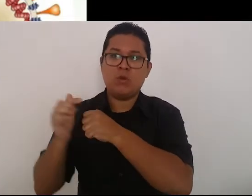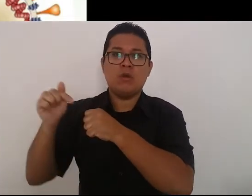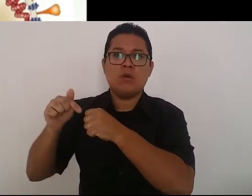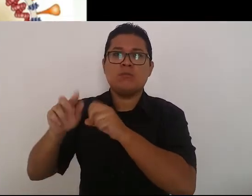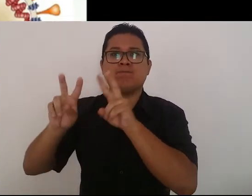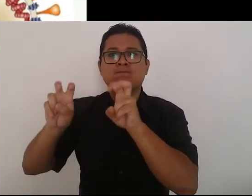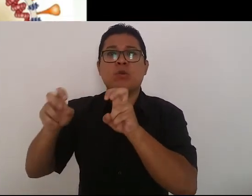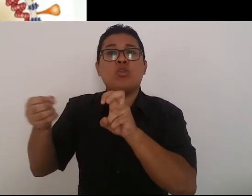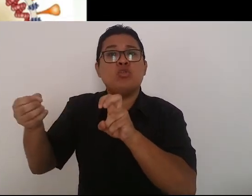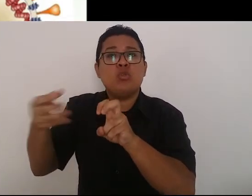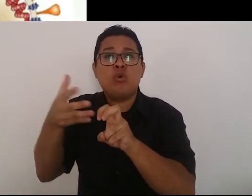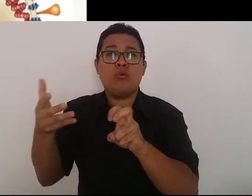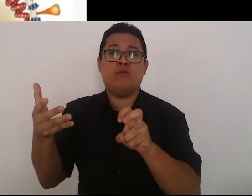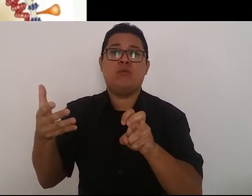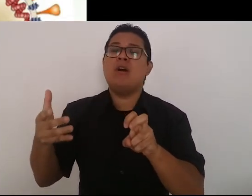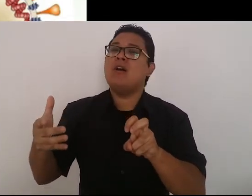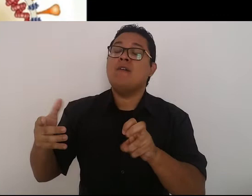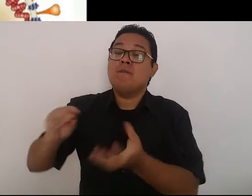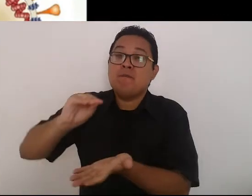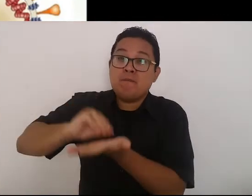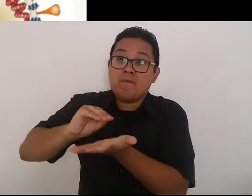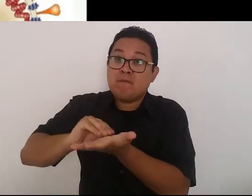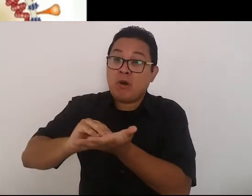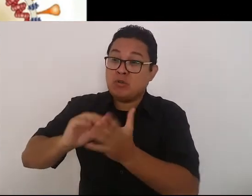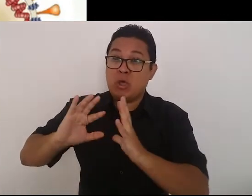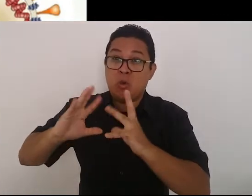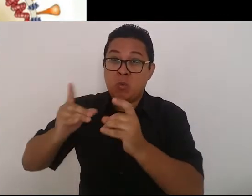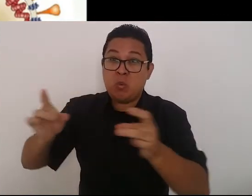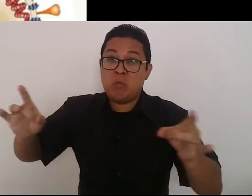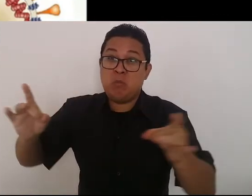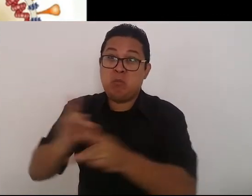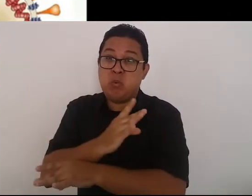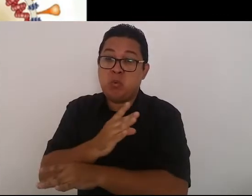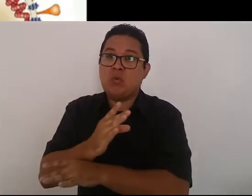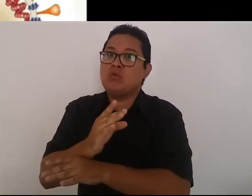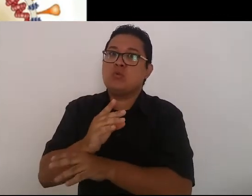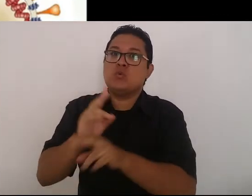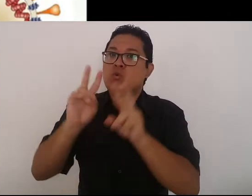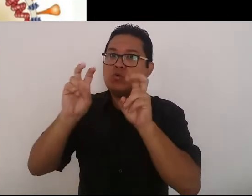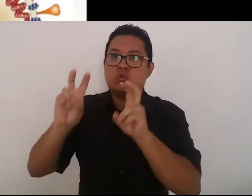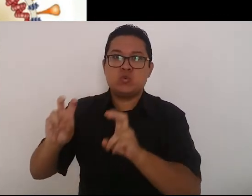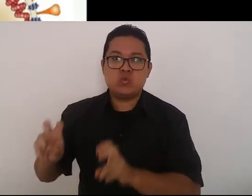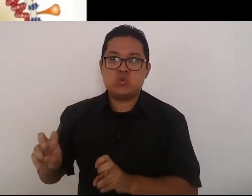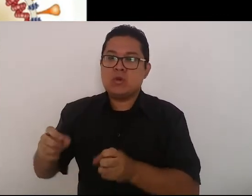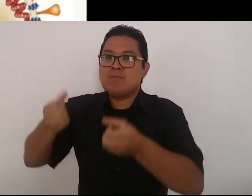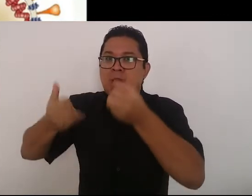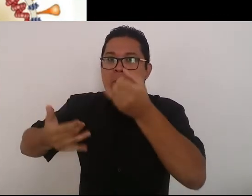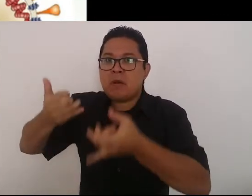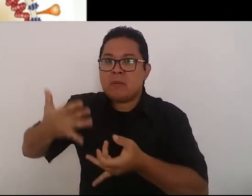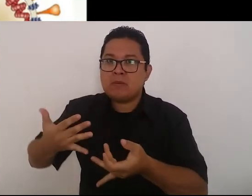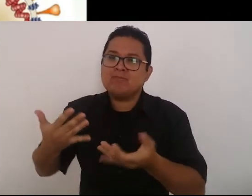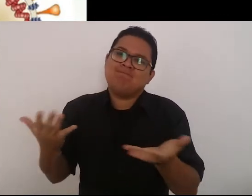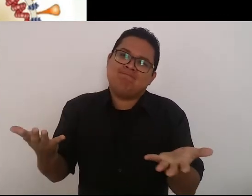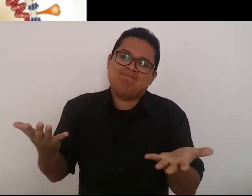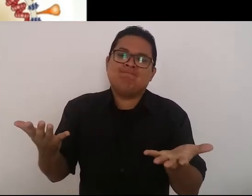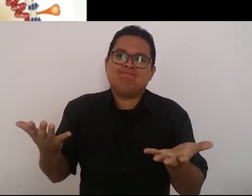desconcertadas, não é uma doença, protocolo certinho, etc. Então esse é o primeiro